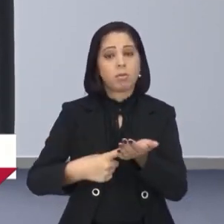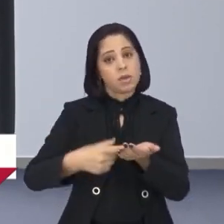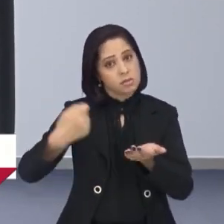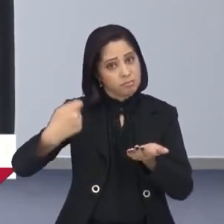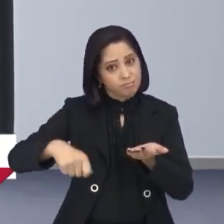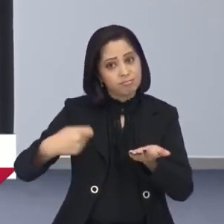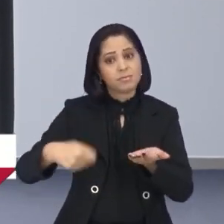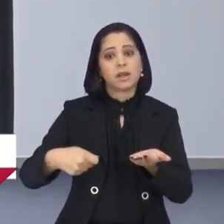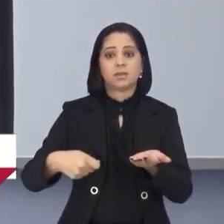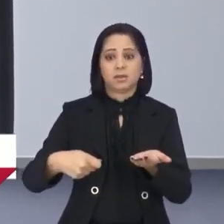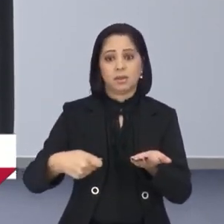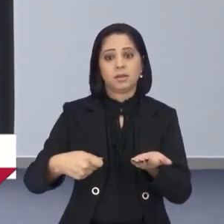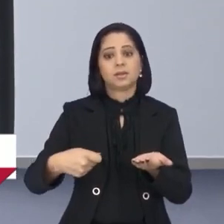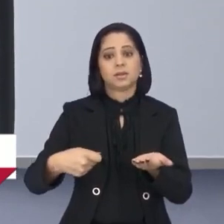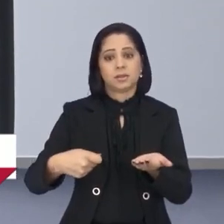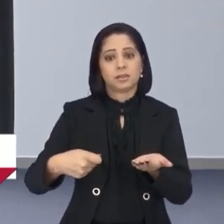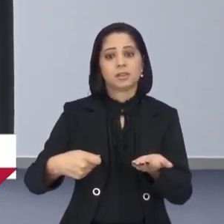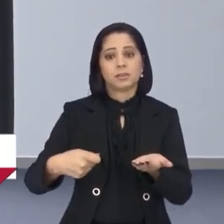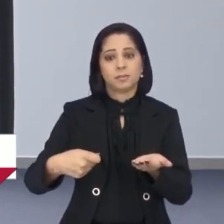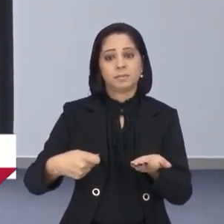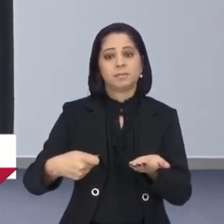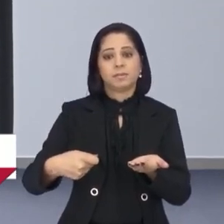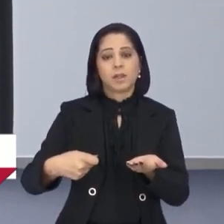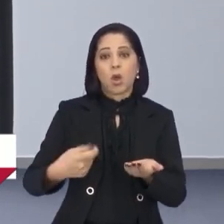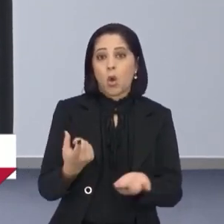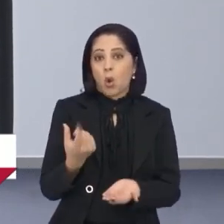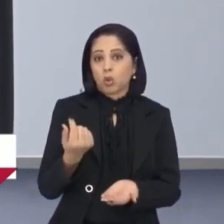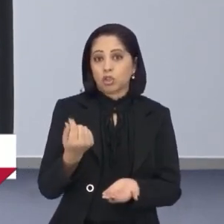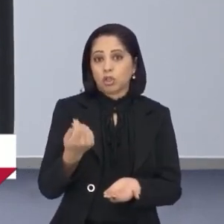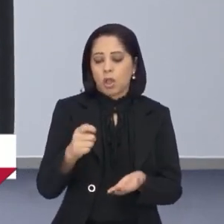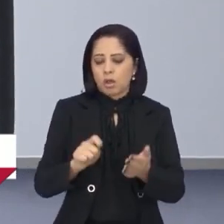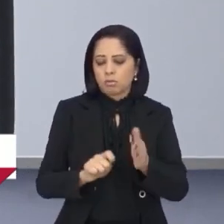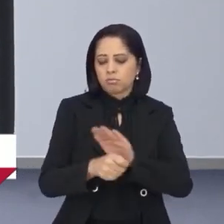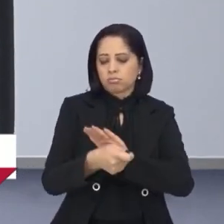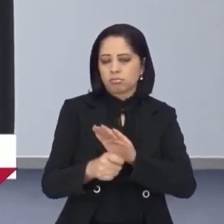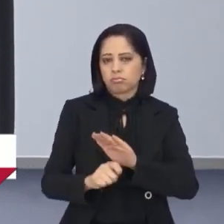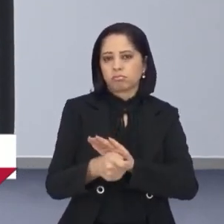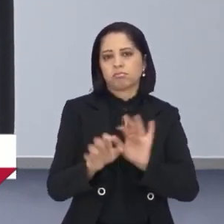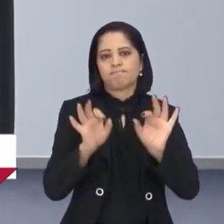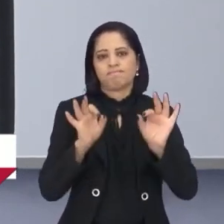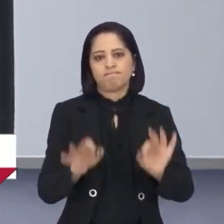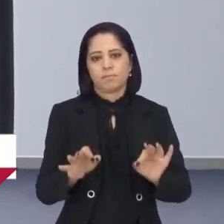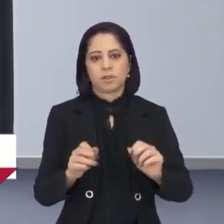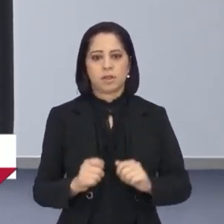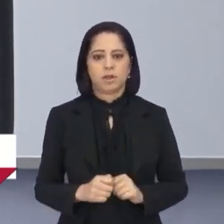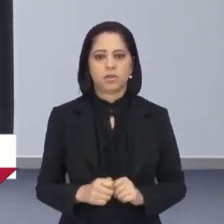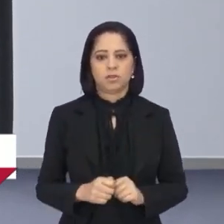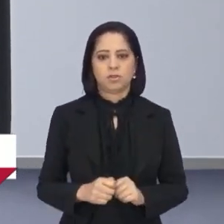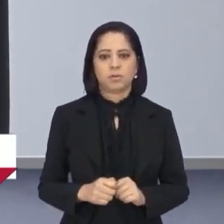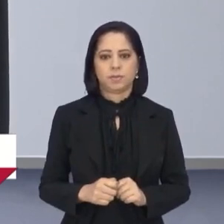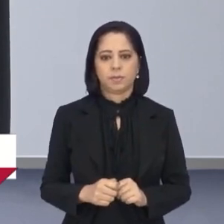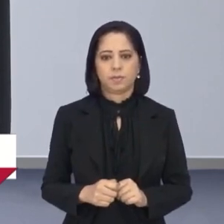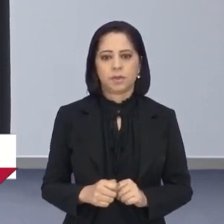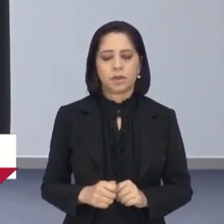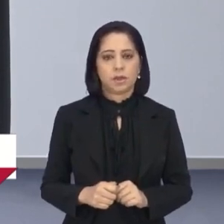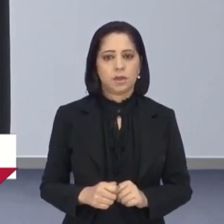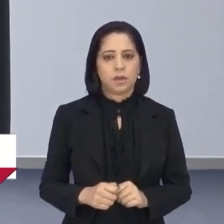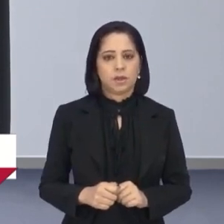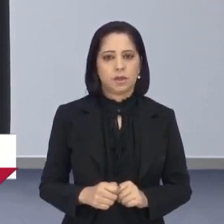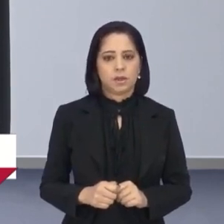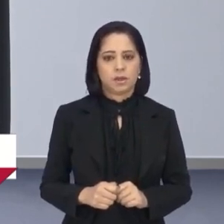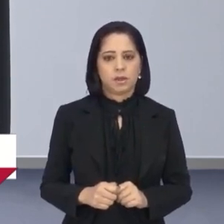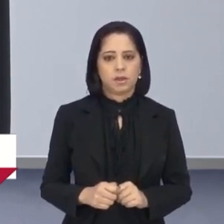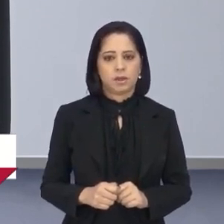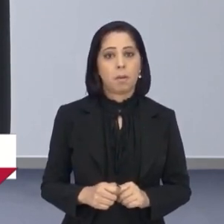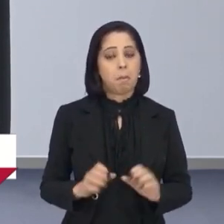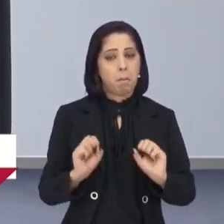compromisso de da com a boa aplicação do dinheiro público eu não me estenderei mais eh